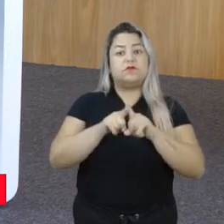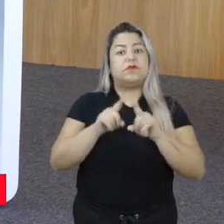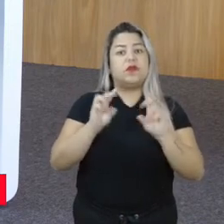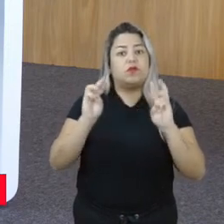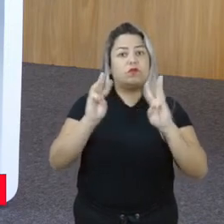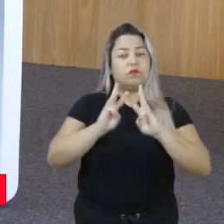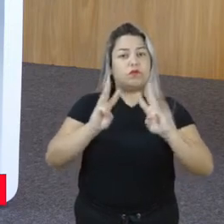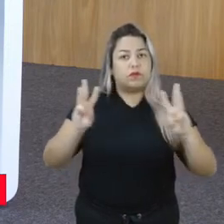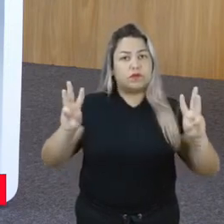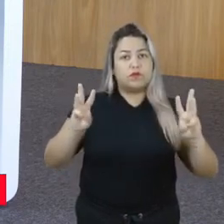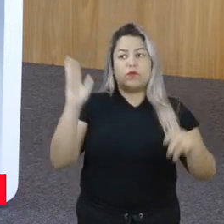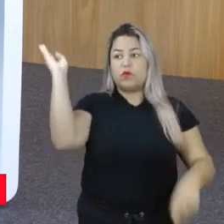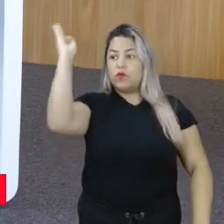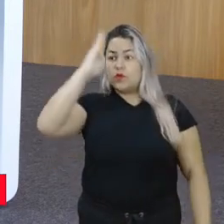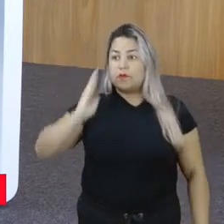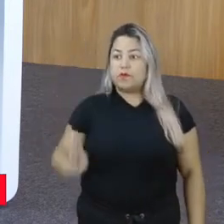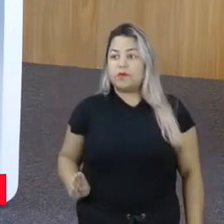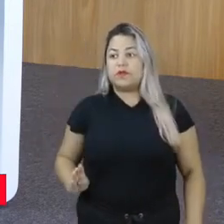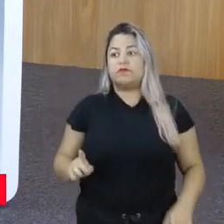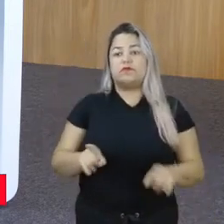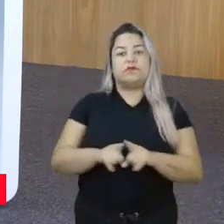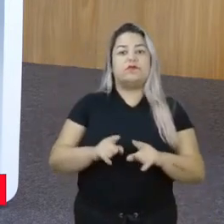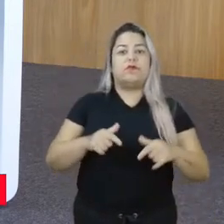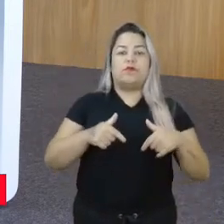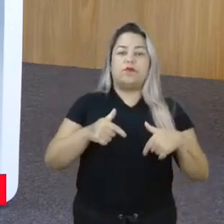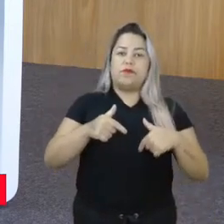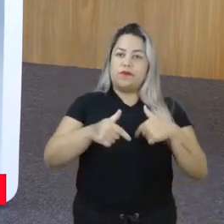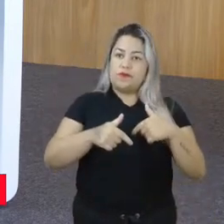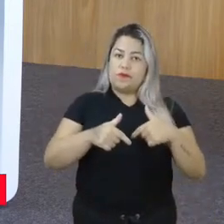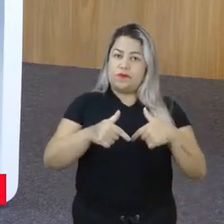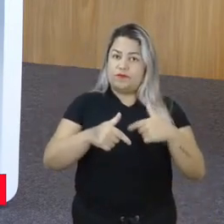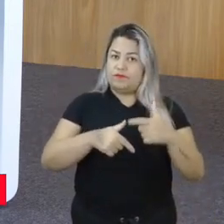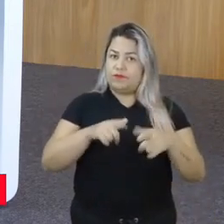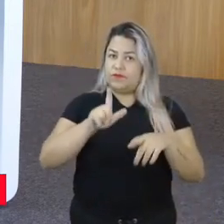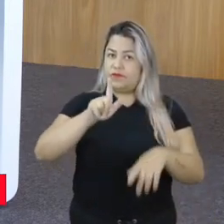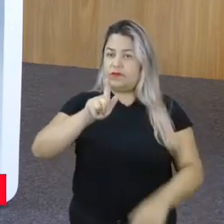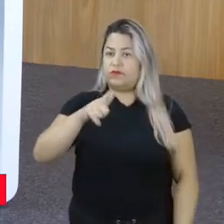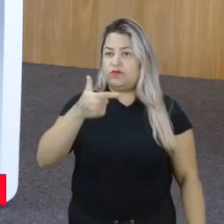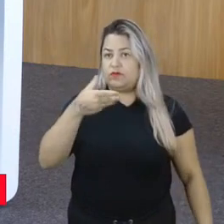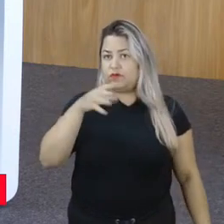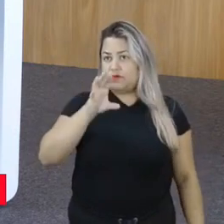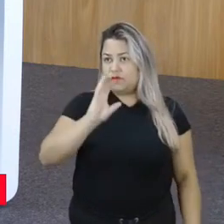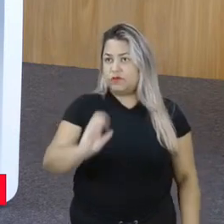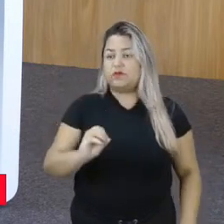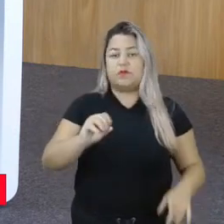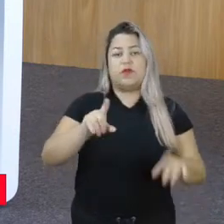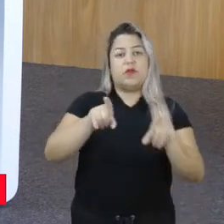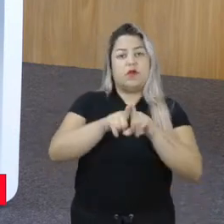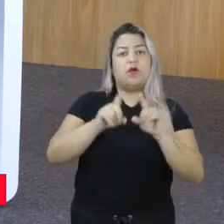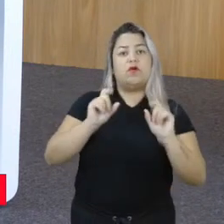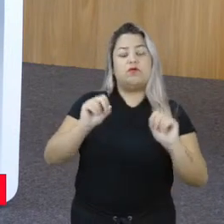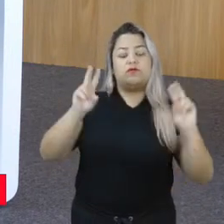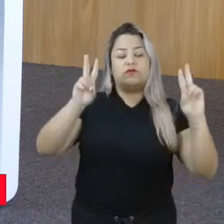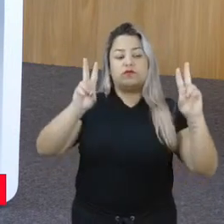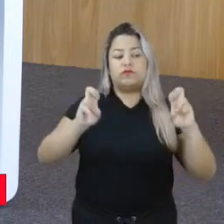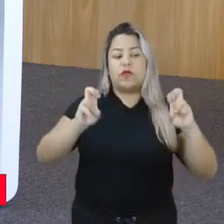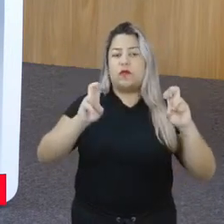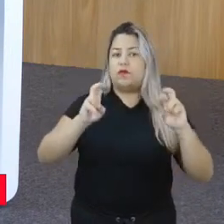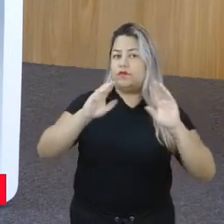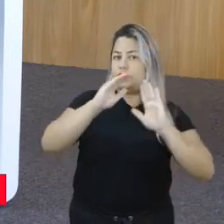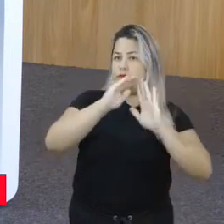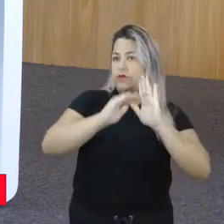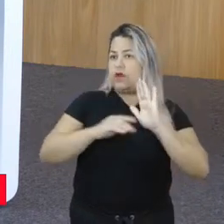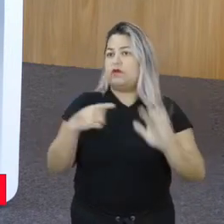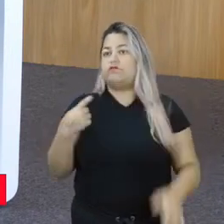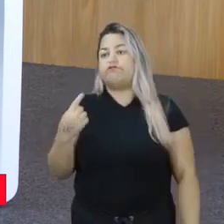portal, que ao mesmo tempo que o Brasil se ocupa das tarefas na presidência do G20 com assuntos relevantes na pauta do grupo, a nossa